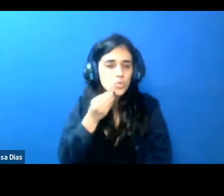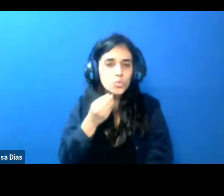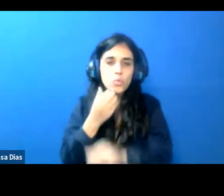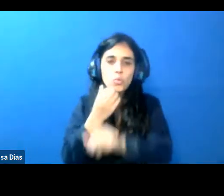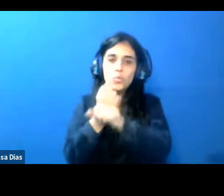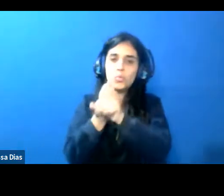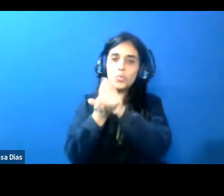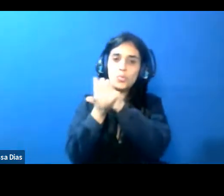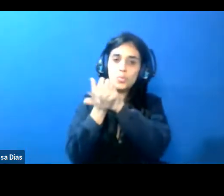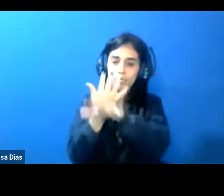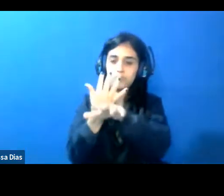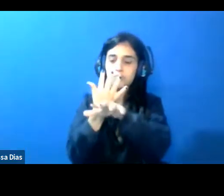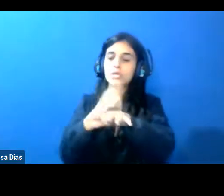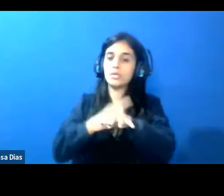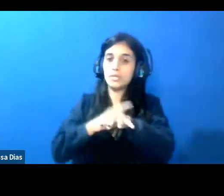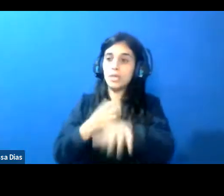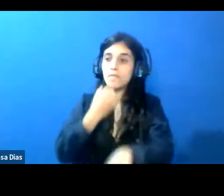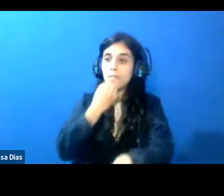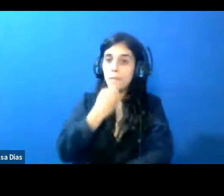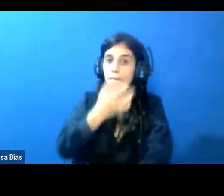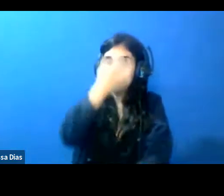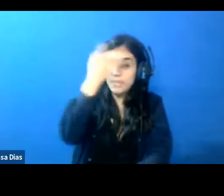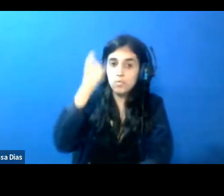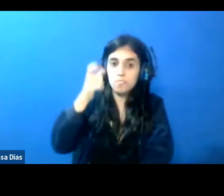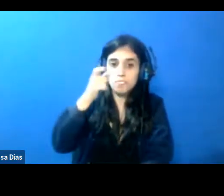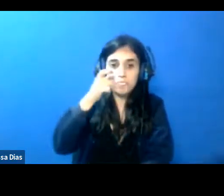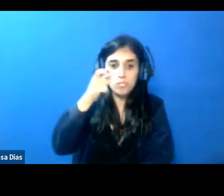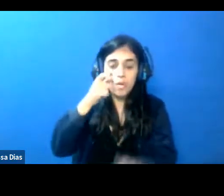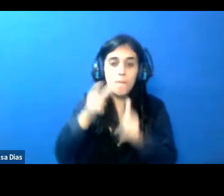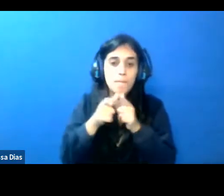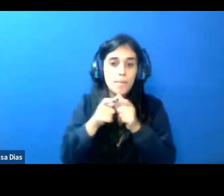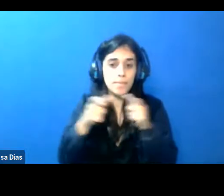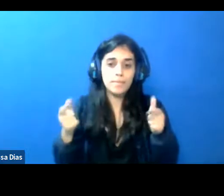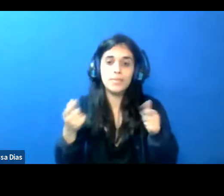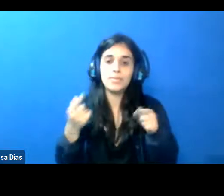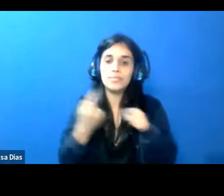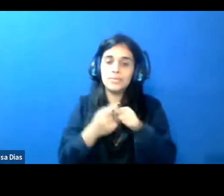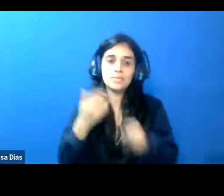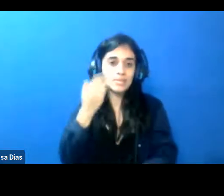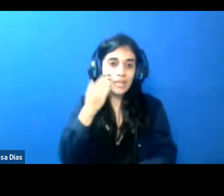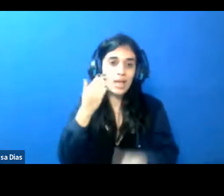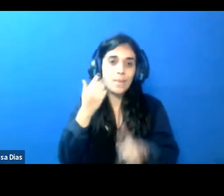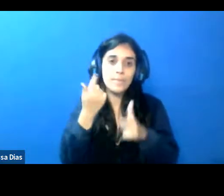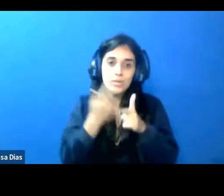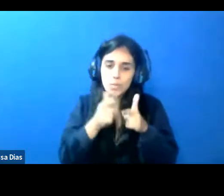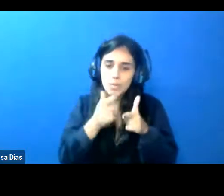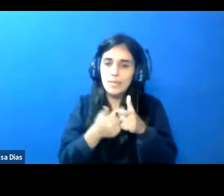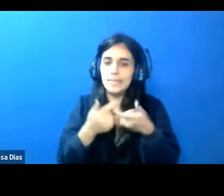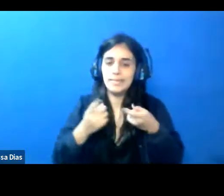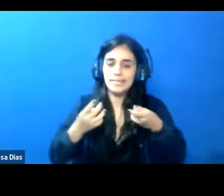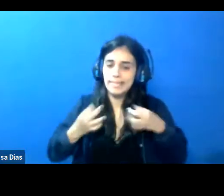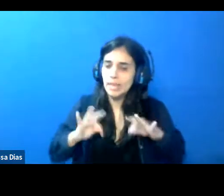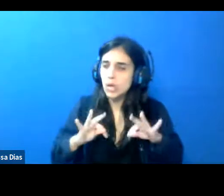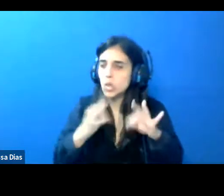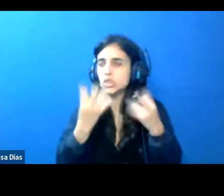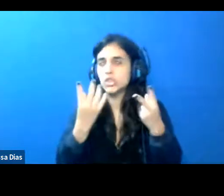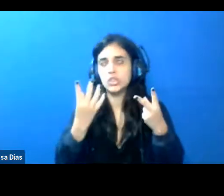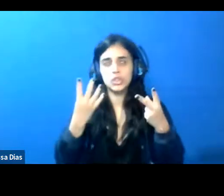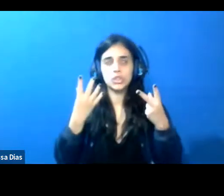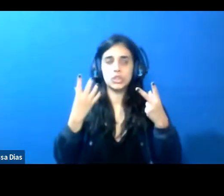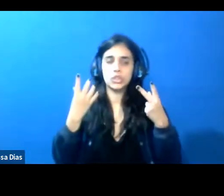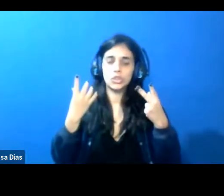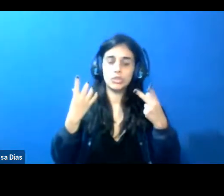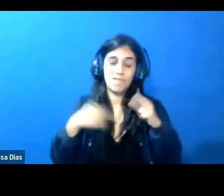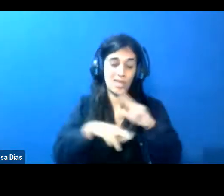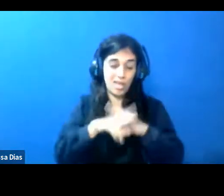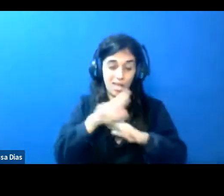atingir um bom público, que a gente sabe que esse problema de informática, esse problema nos nossos